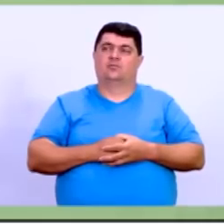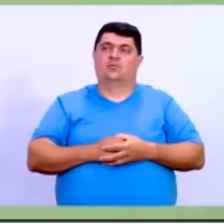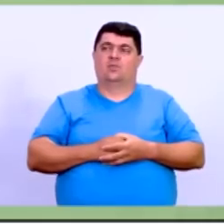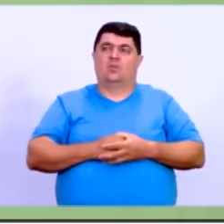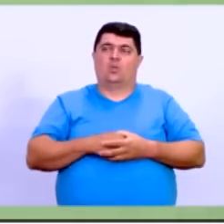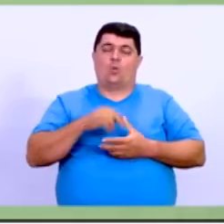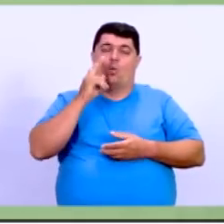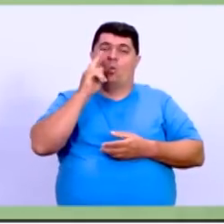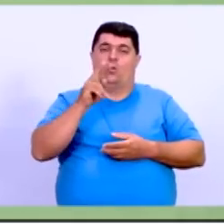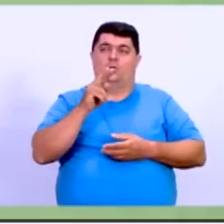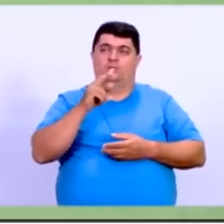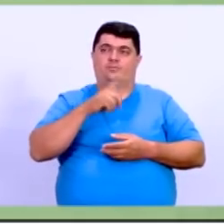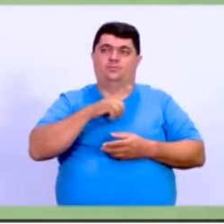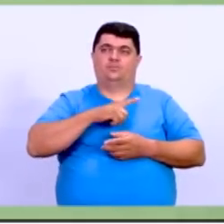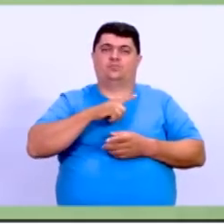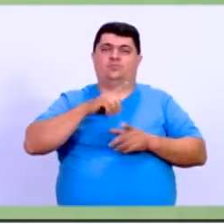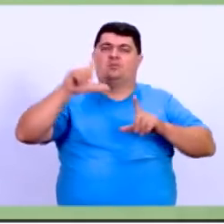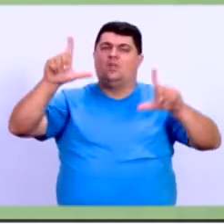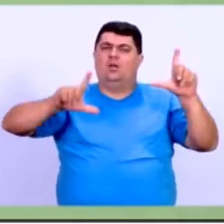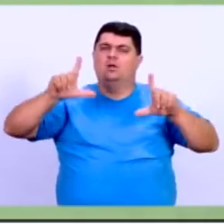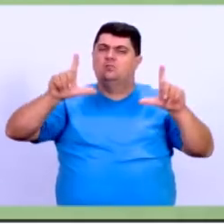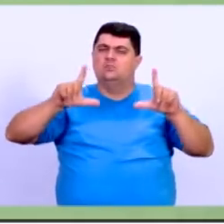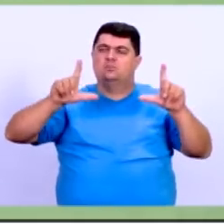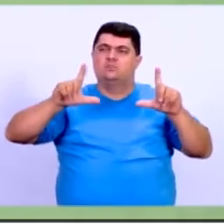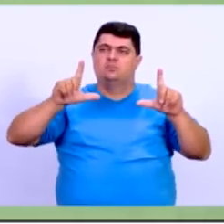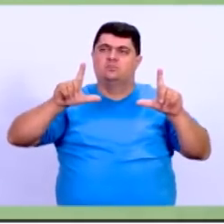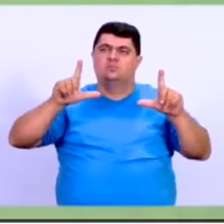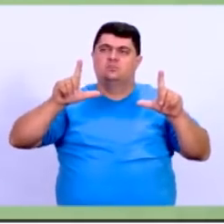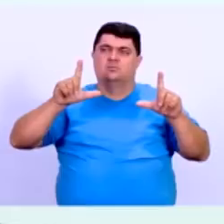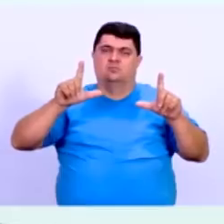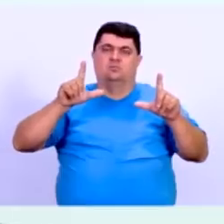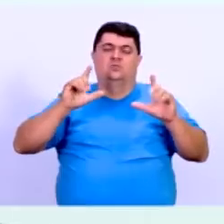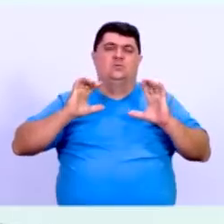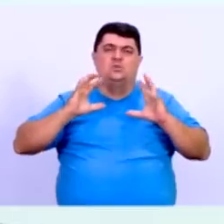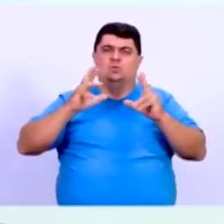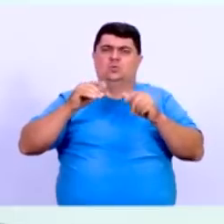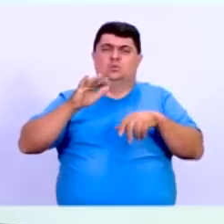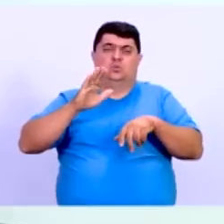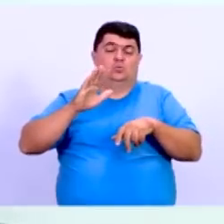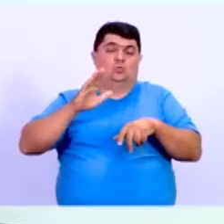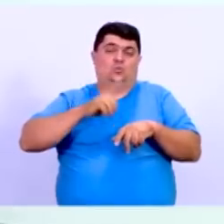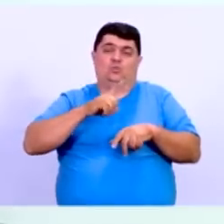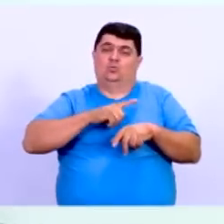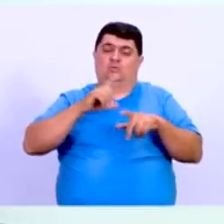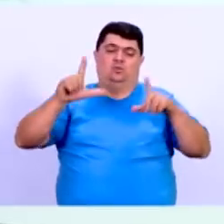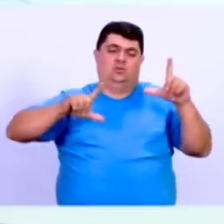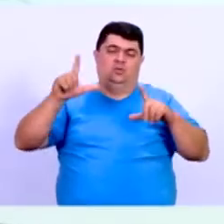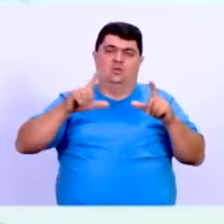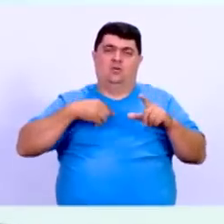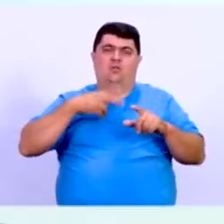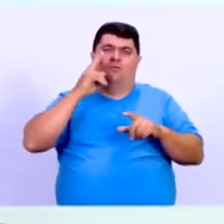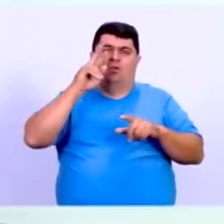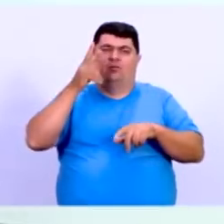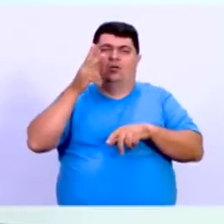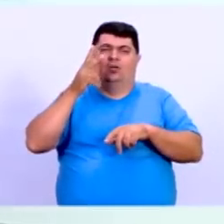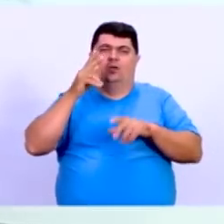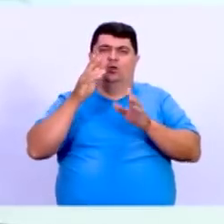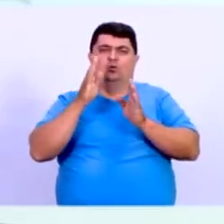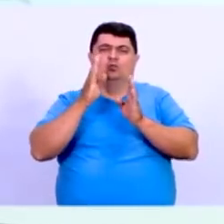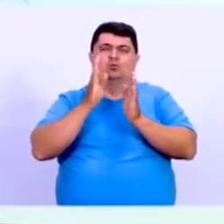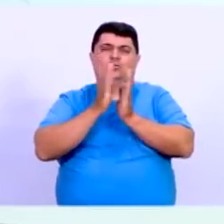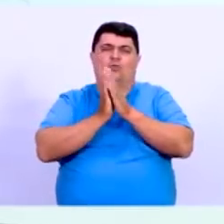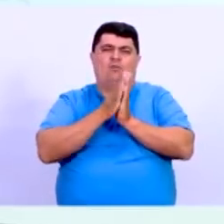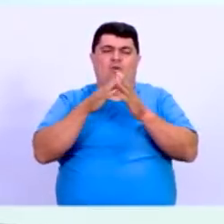galera. Televisão. Olha, poxa, a maioria das pessoas tem uma televisão em casa, né? Vai assistir a novela das 8 aí,